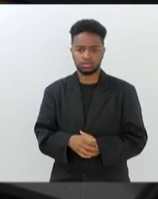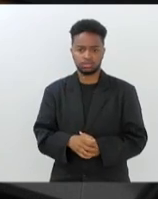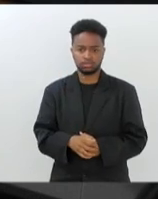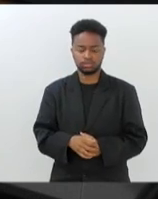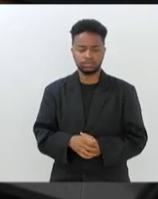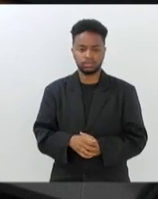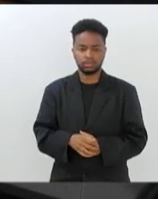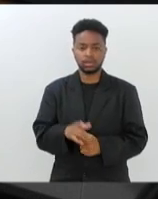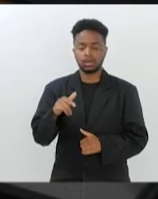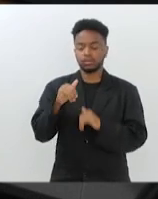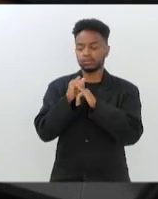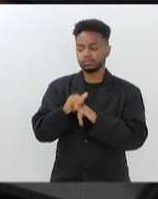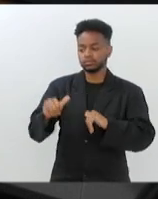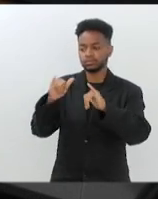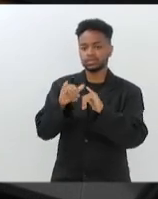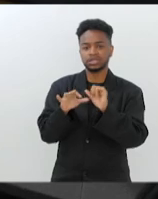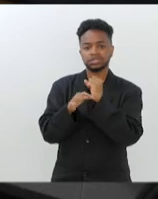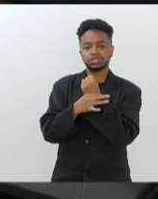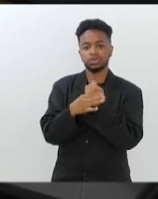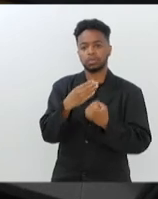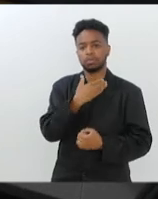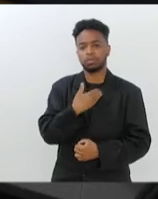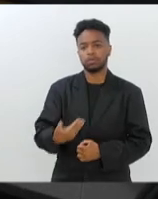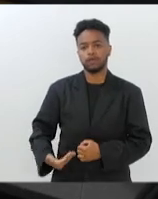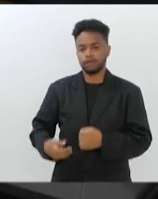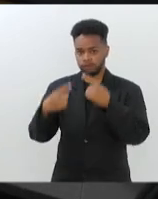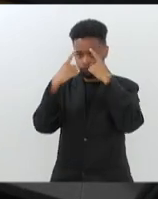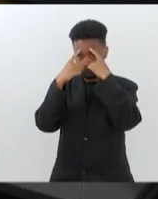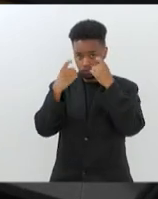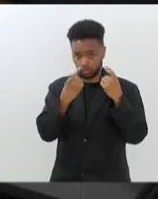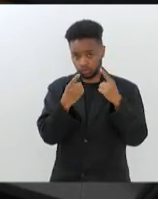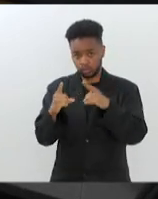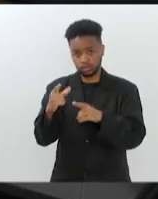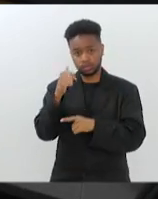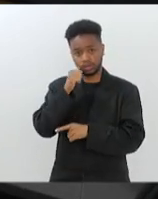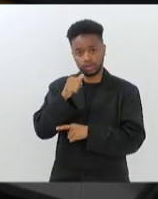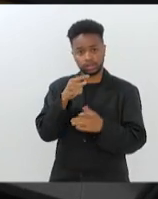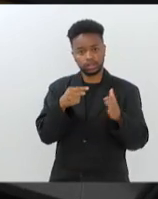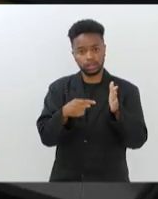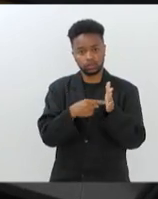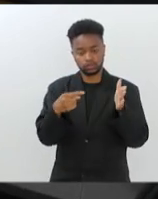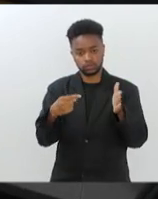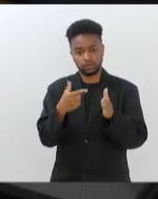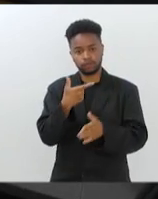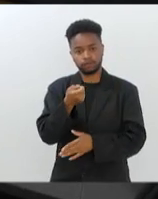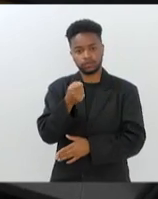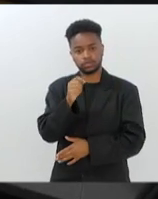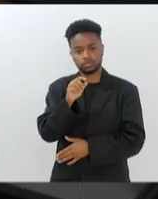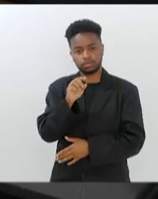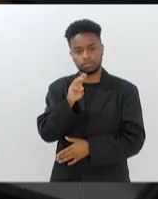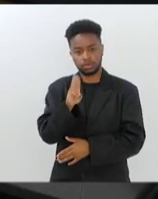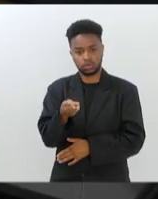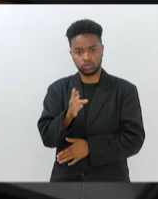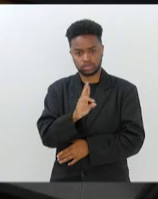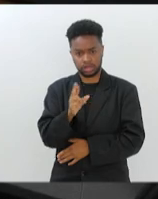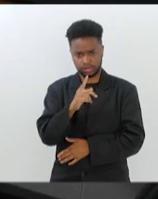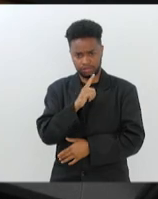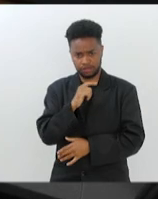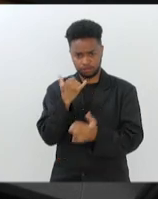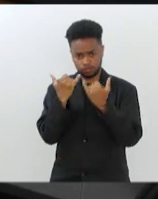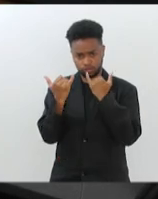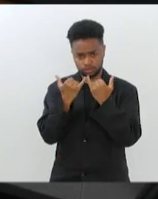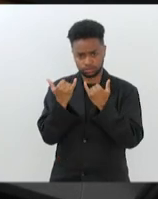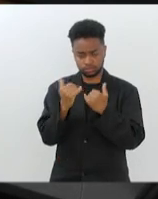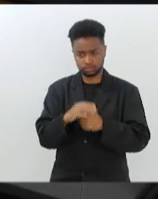publicitária Segurança Pública violência contra mulher denuncie R milhões de reais senhor tem